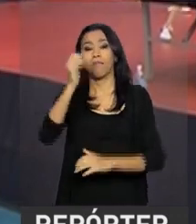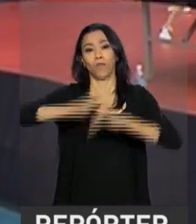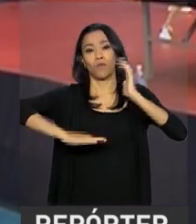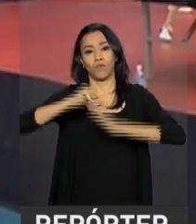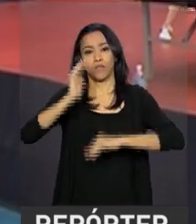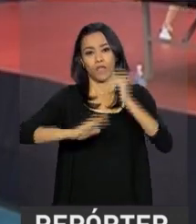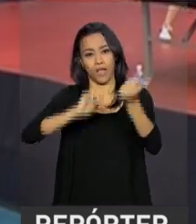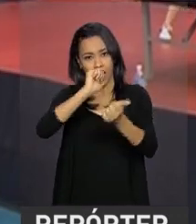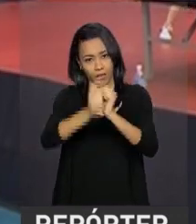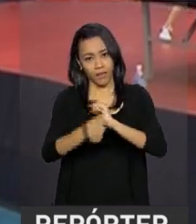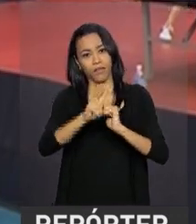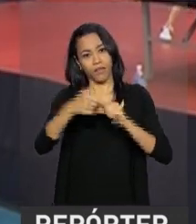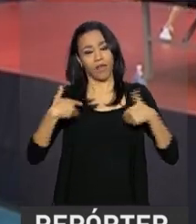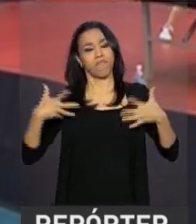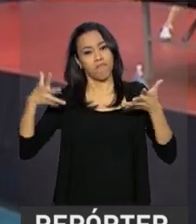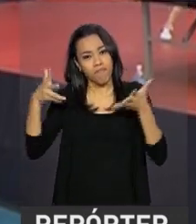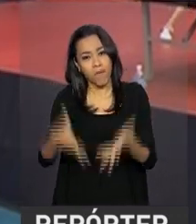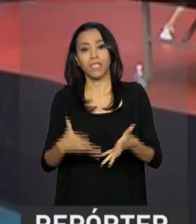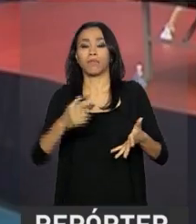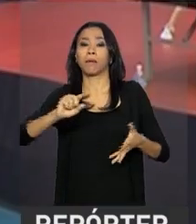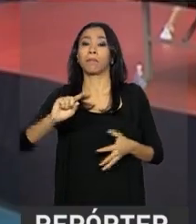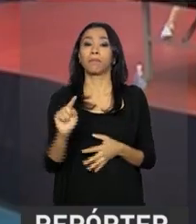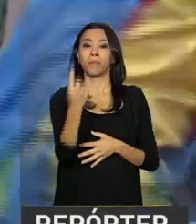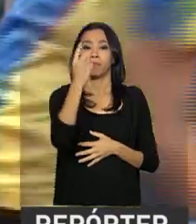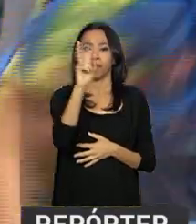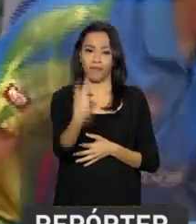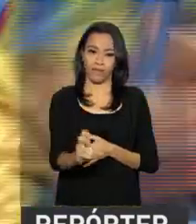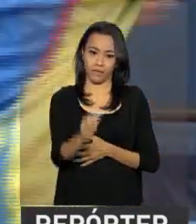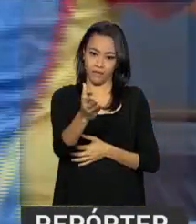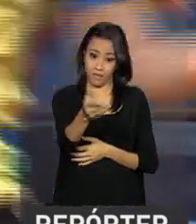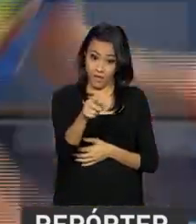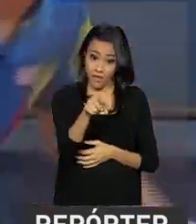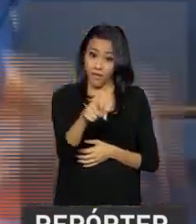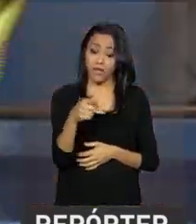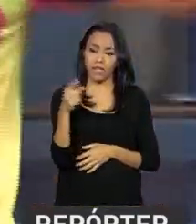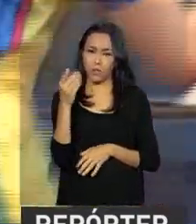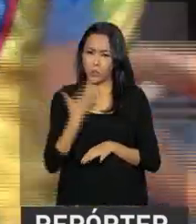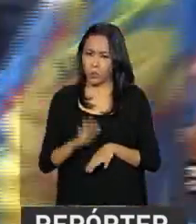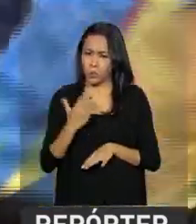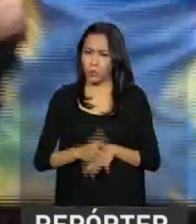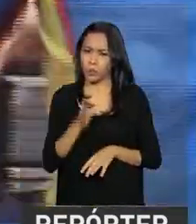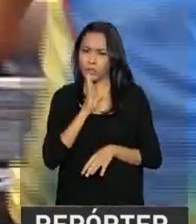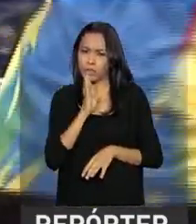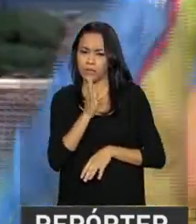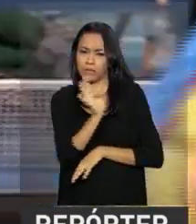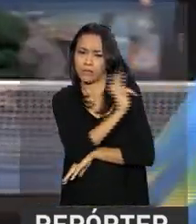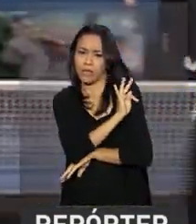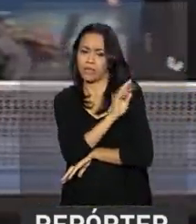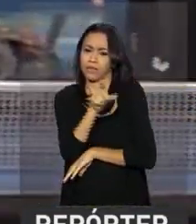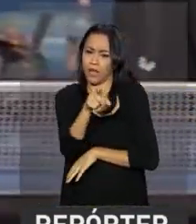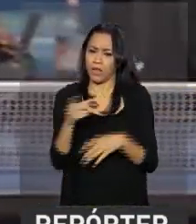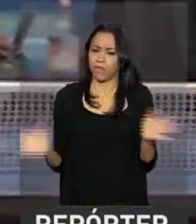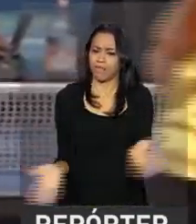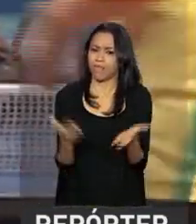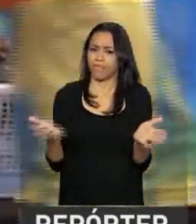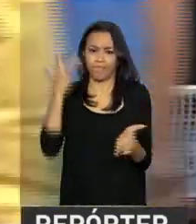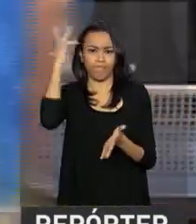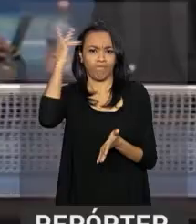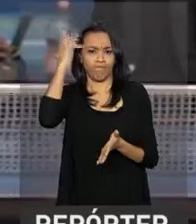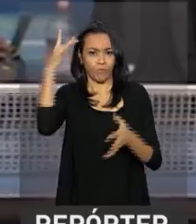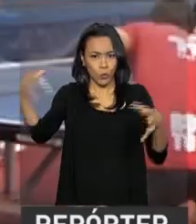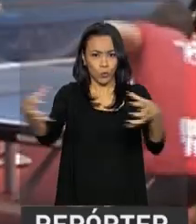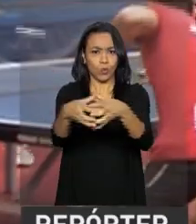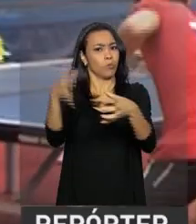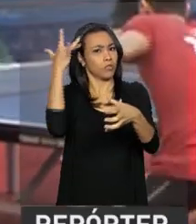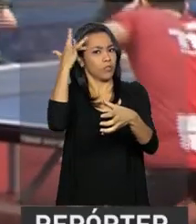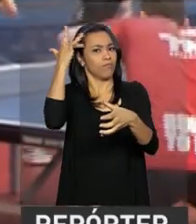que vão disputar os jogos pela primeira vez. E o trabalho técnico é para que a atleta esteja na elite da